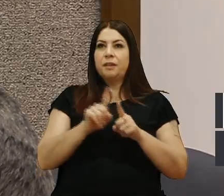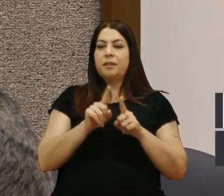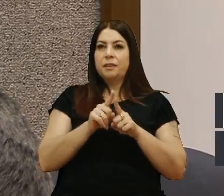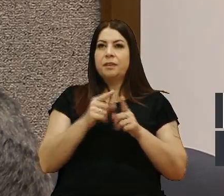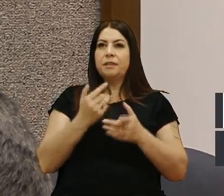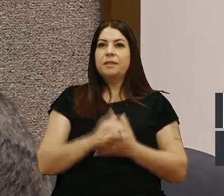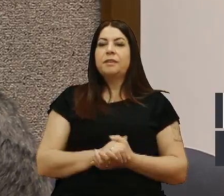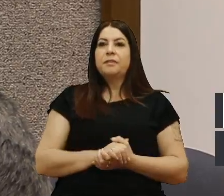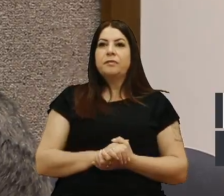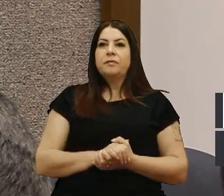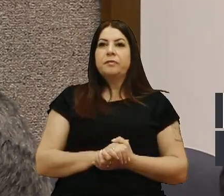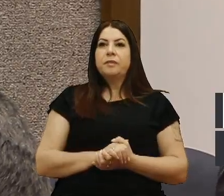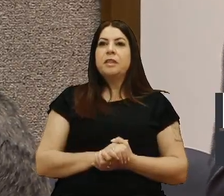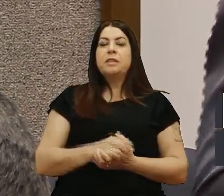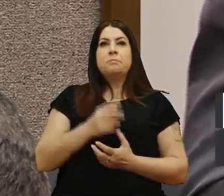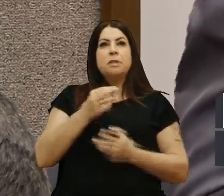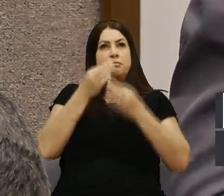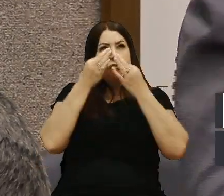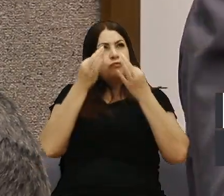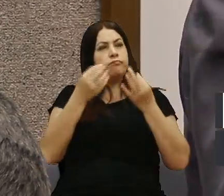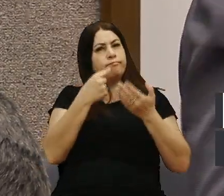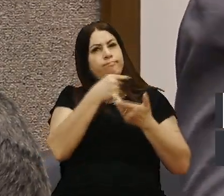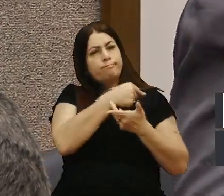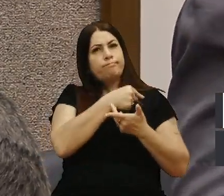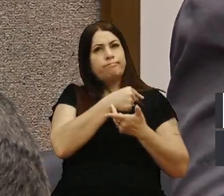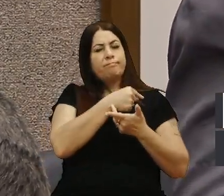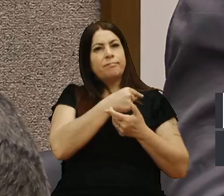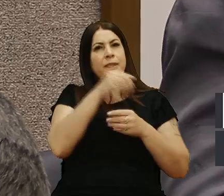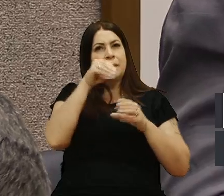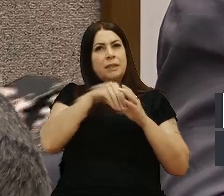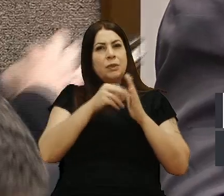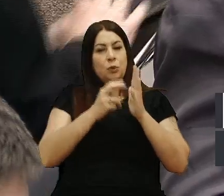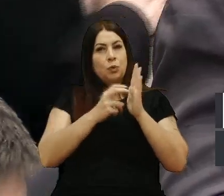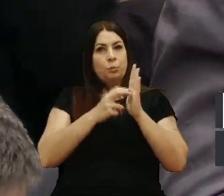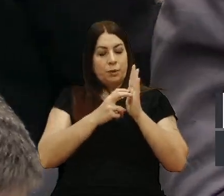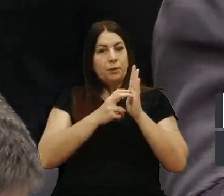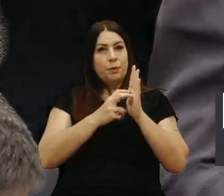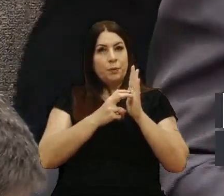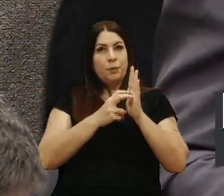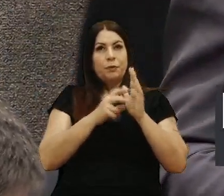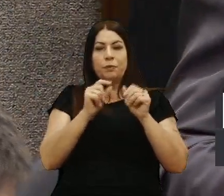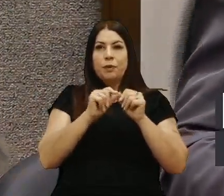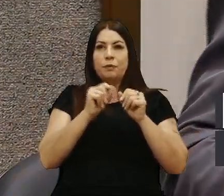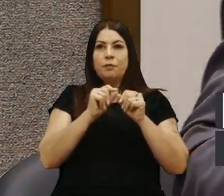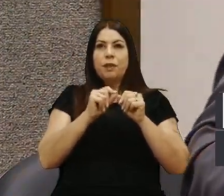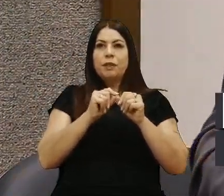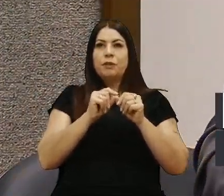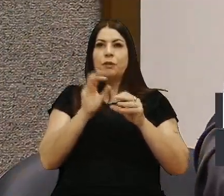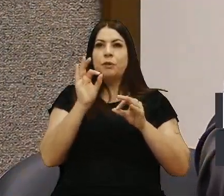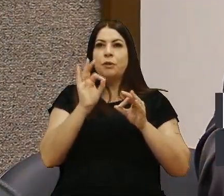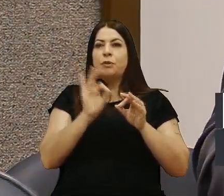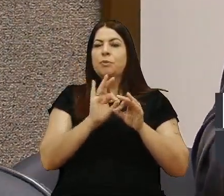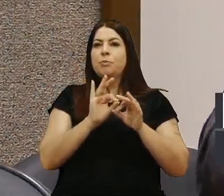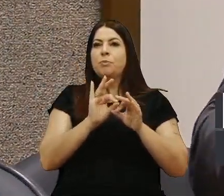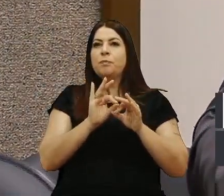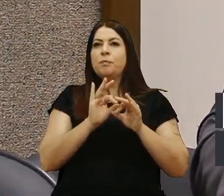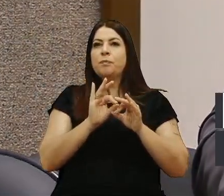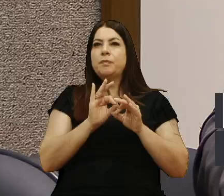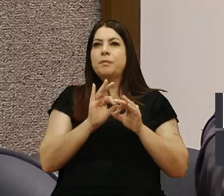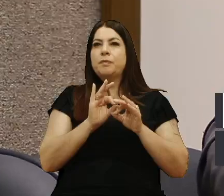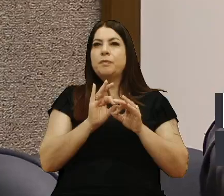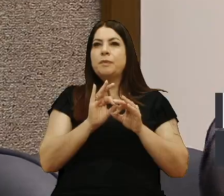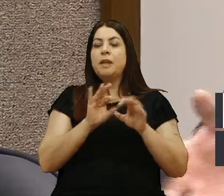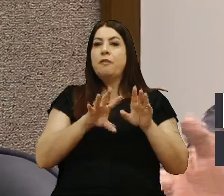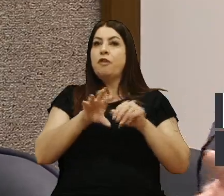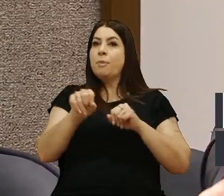fez lá, e me chamou a atenção que dentro do banco foi feita uma formação, 6